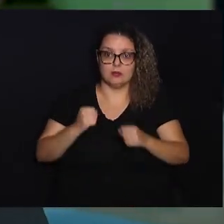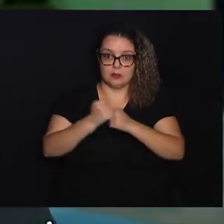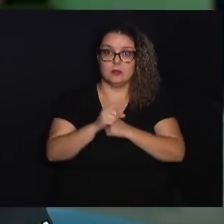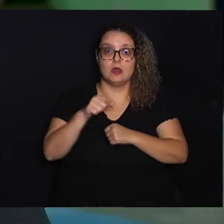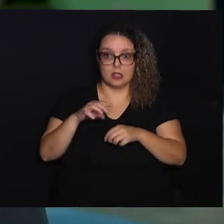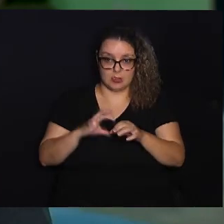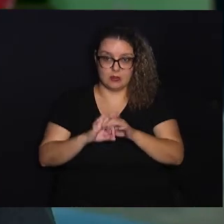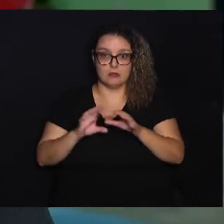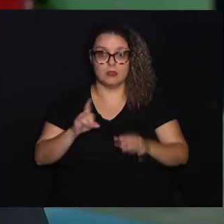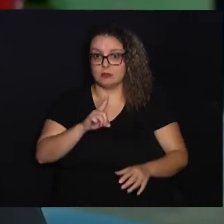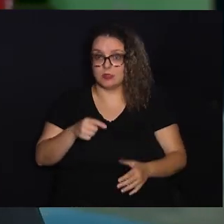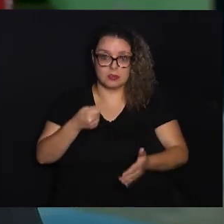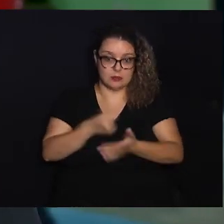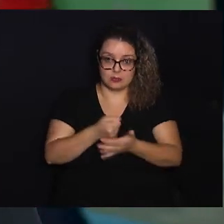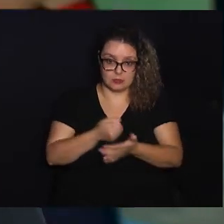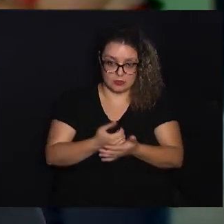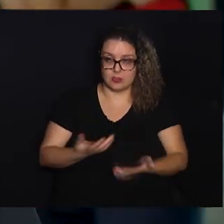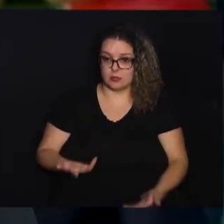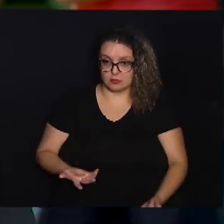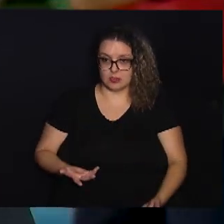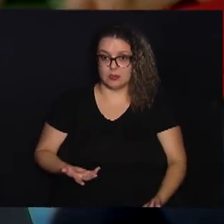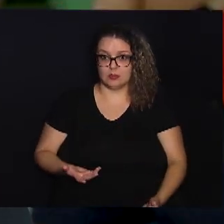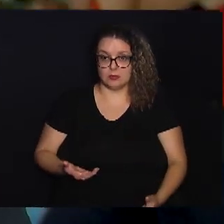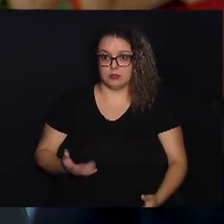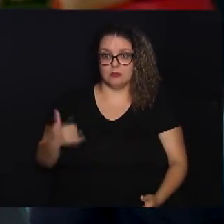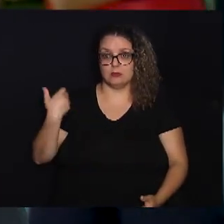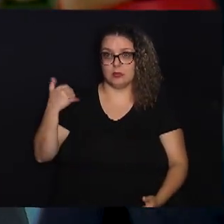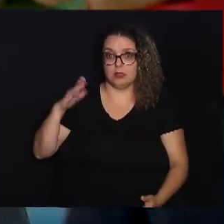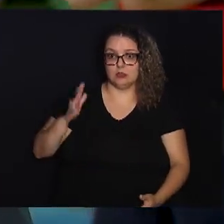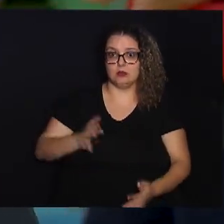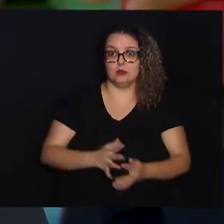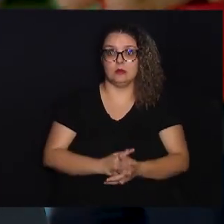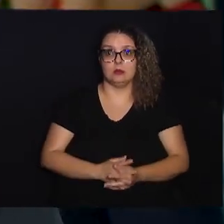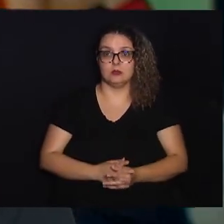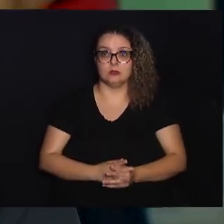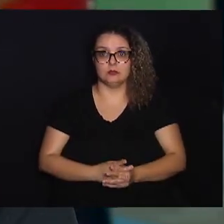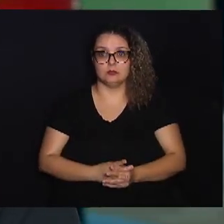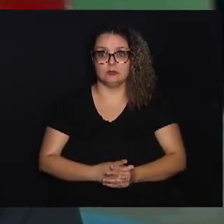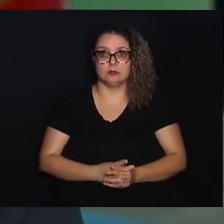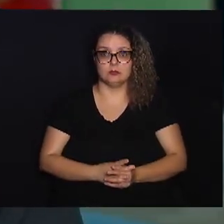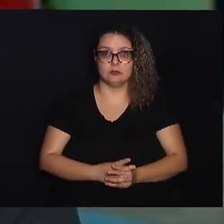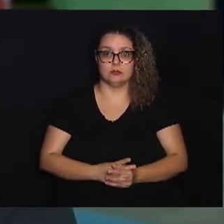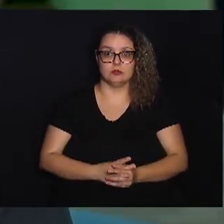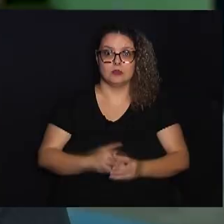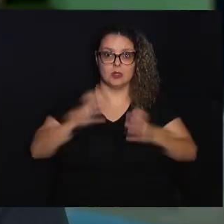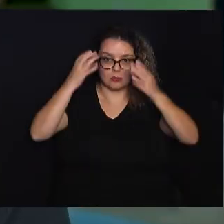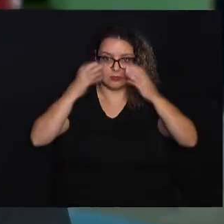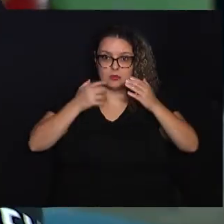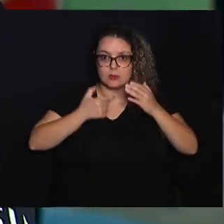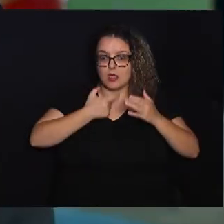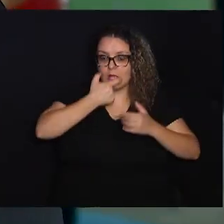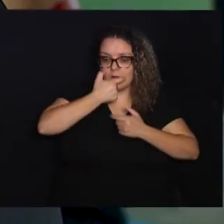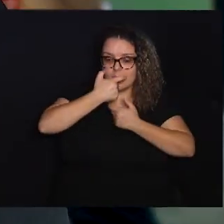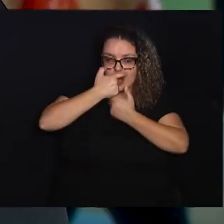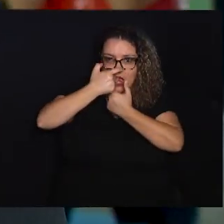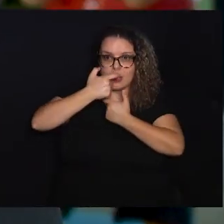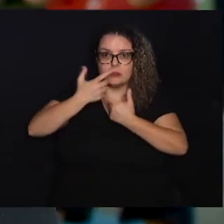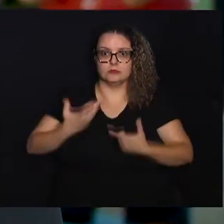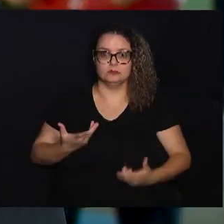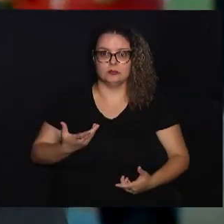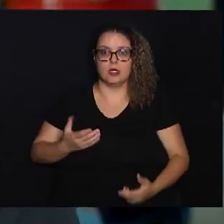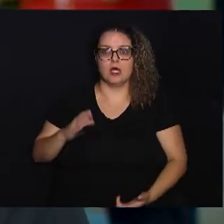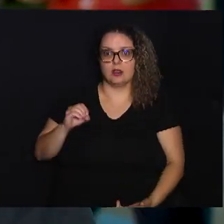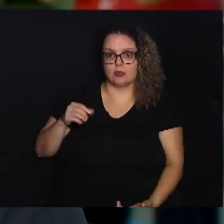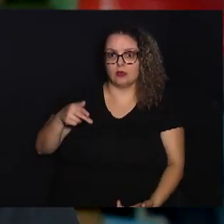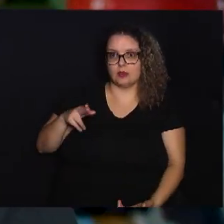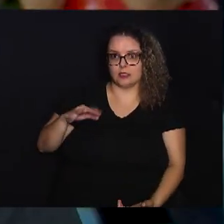de pé. Proteção de pé é permitido, mas não é obrigatório para a categoria adulta. E protetor de cabeça, protetor